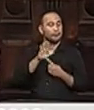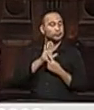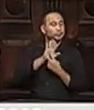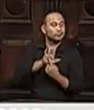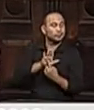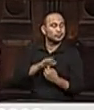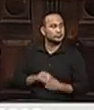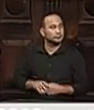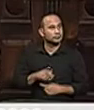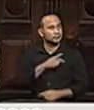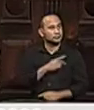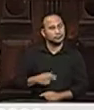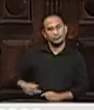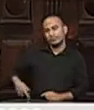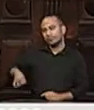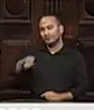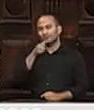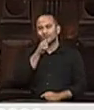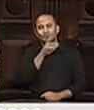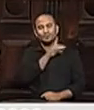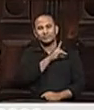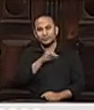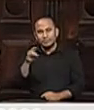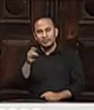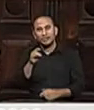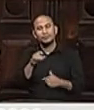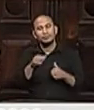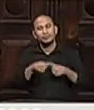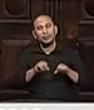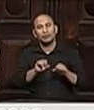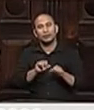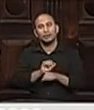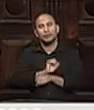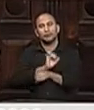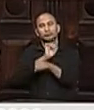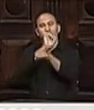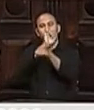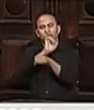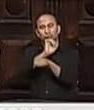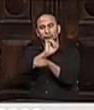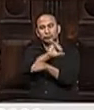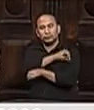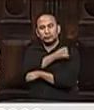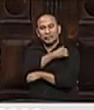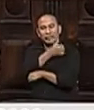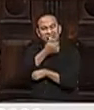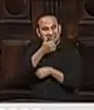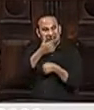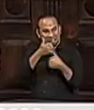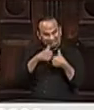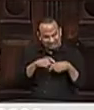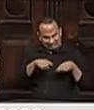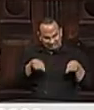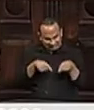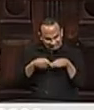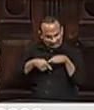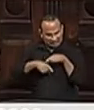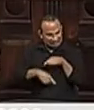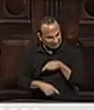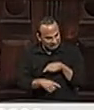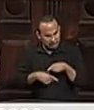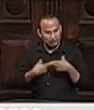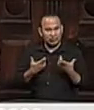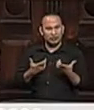Senhora presidente, um lamentável dia para o estado do Rio de Janeiro. O nosso estado está no fundo do poço e nós só recuperaremos